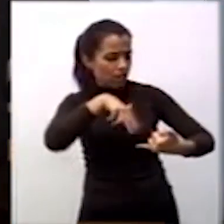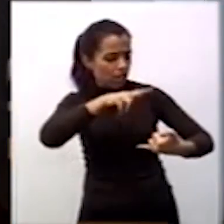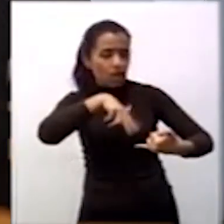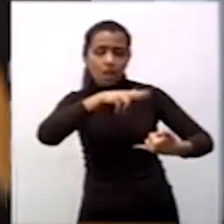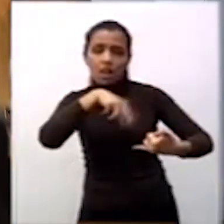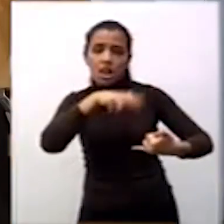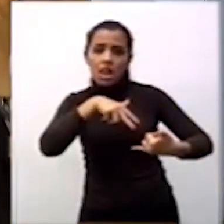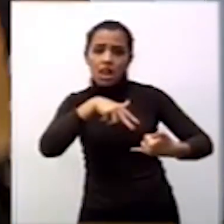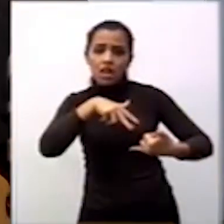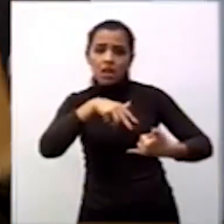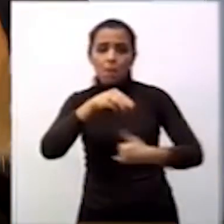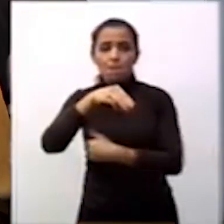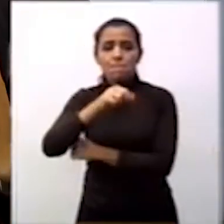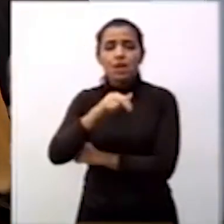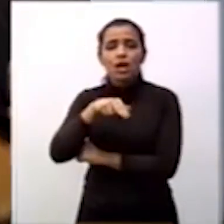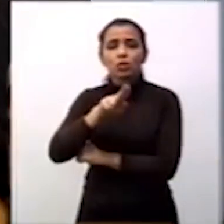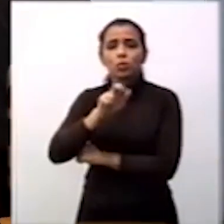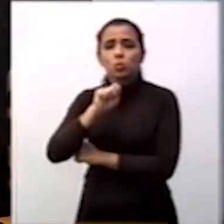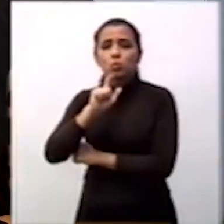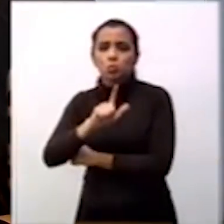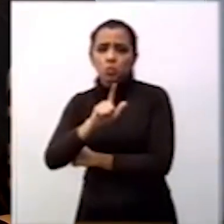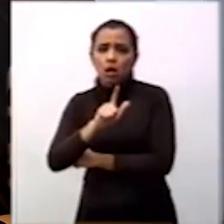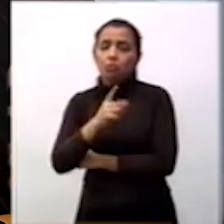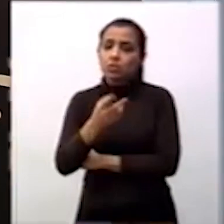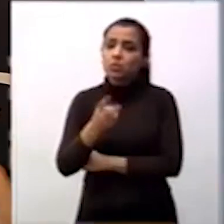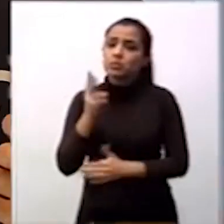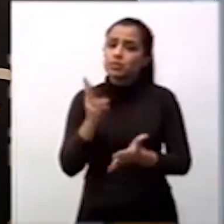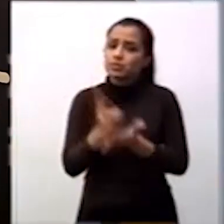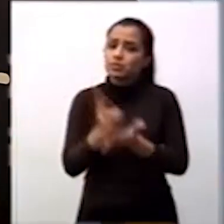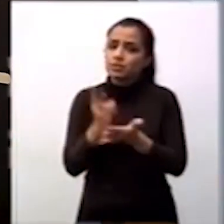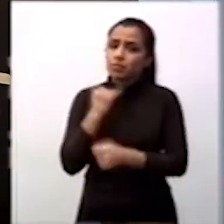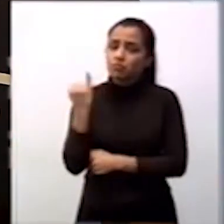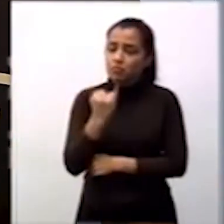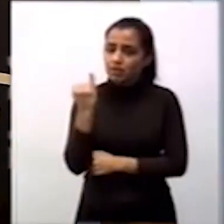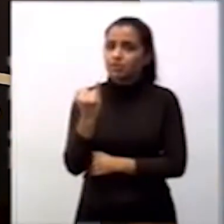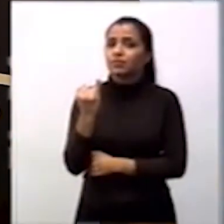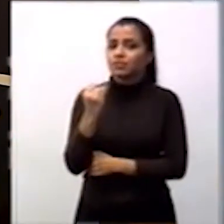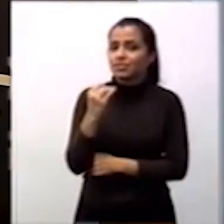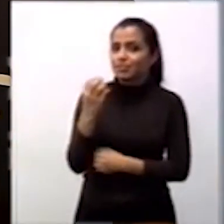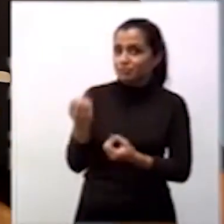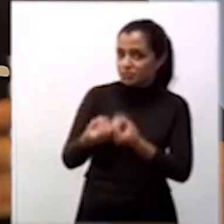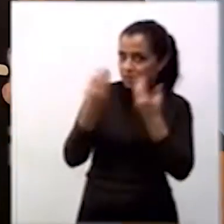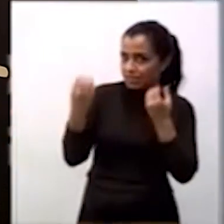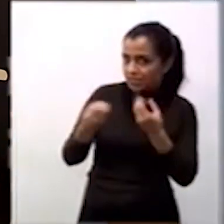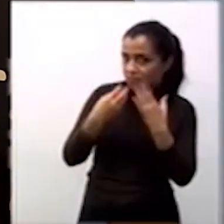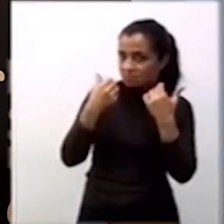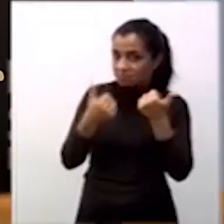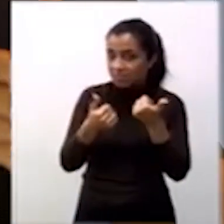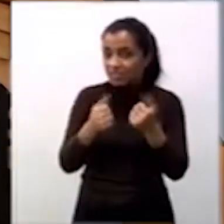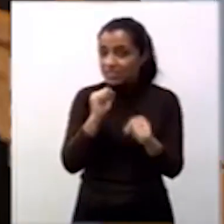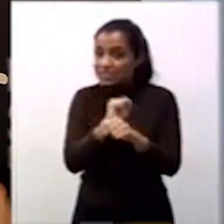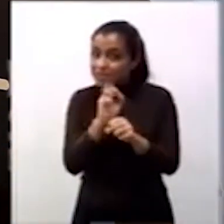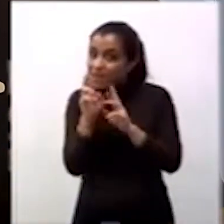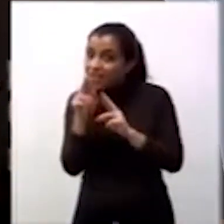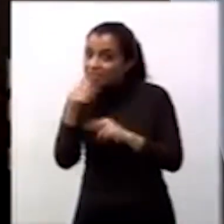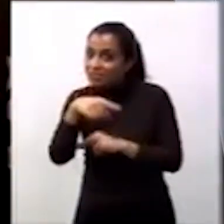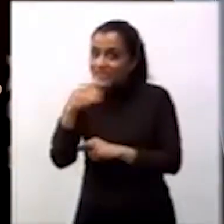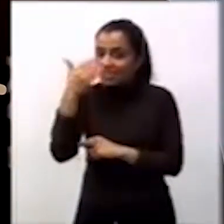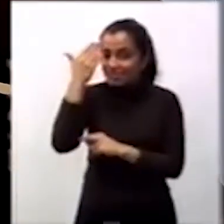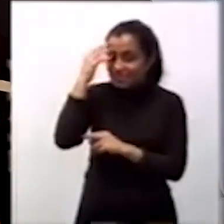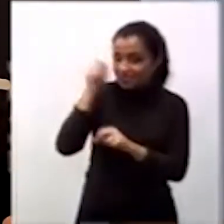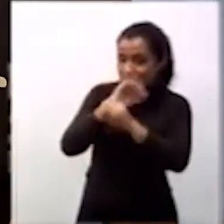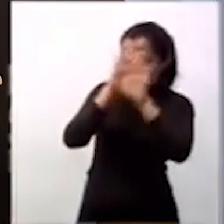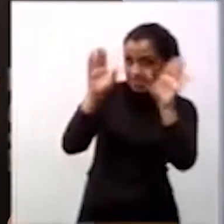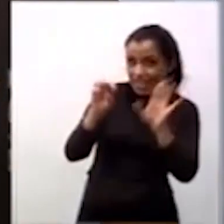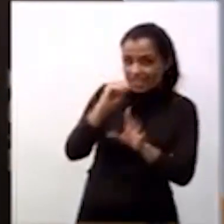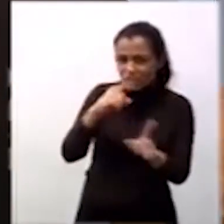usuário. Então tem sempre informações importantes lá. Espero que tenha dado para entender alguma coisa. Se tiver dúvidas, procure a gente